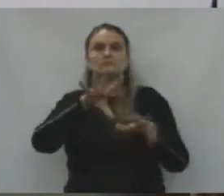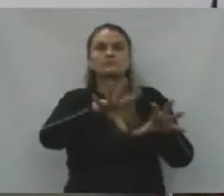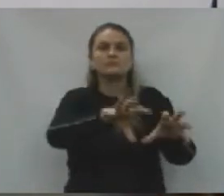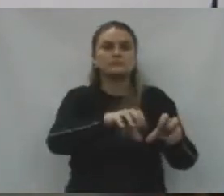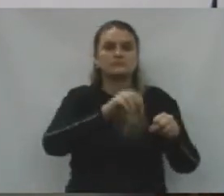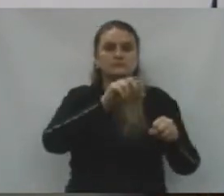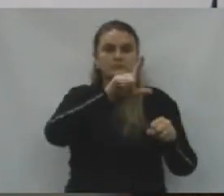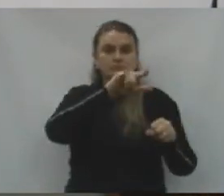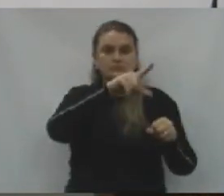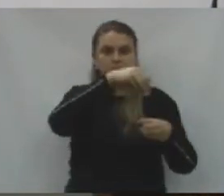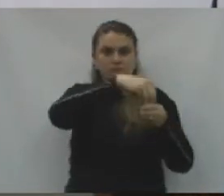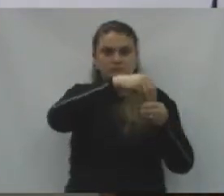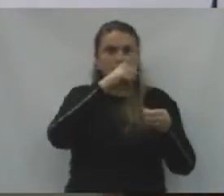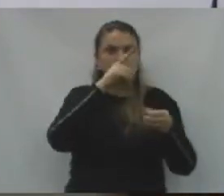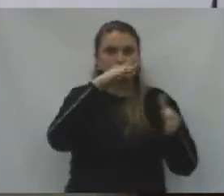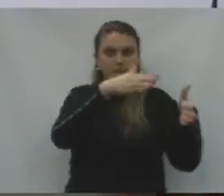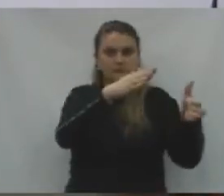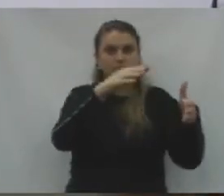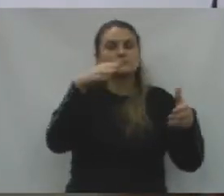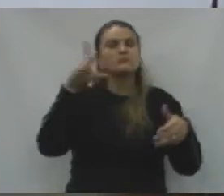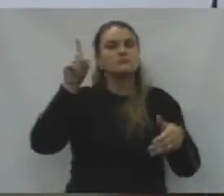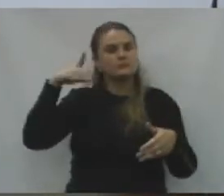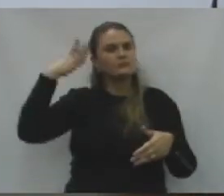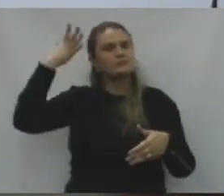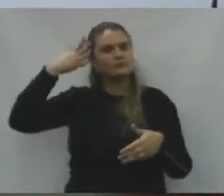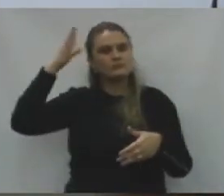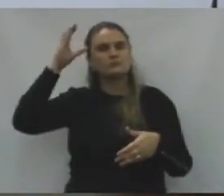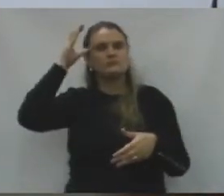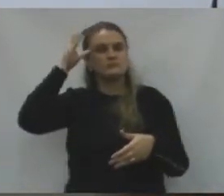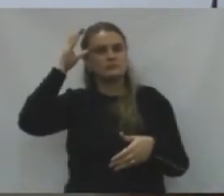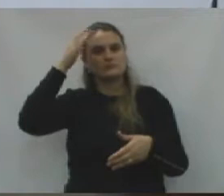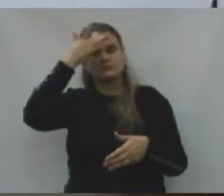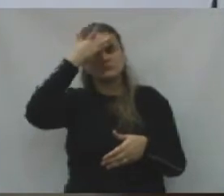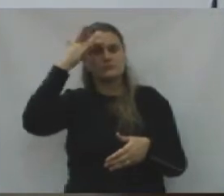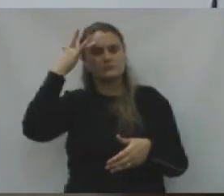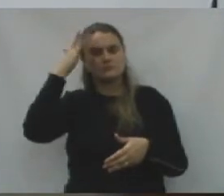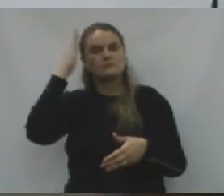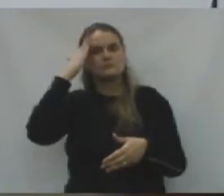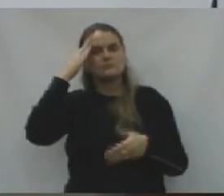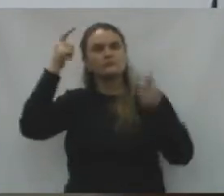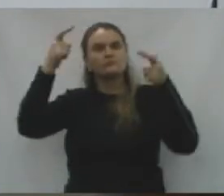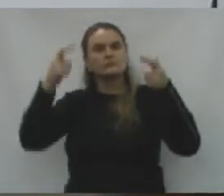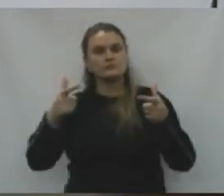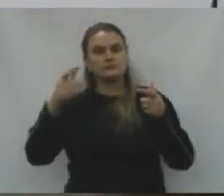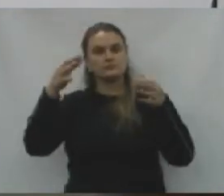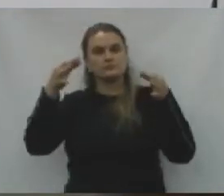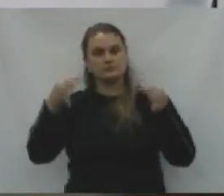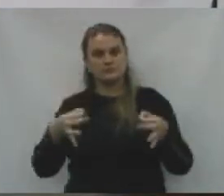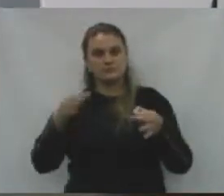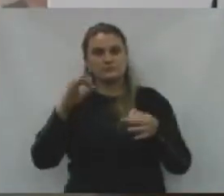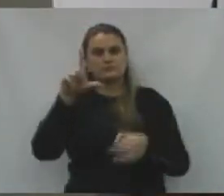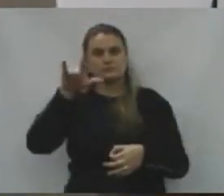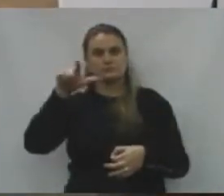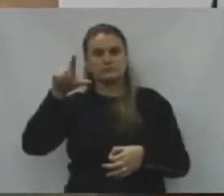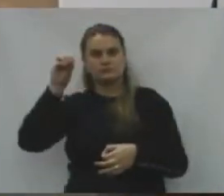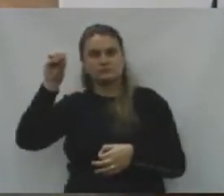simples retirada do rio, mas também a conscientização que leva e é feito o descarte adequado nesse período.